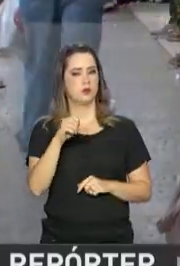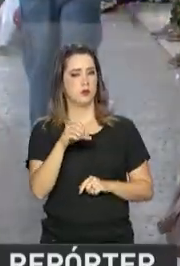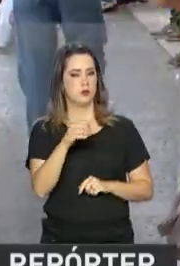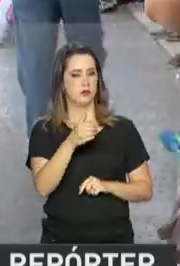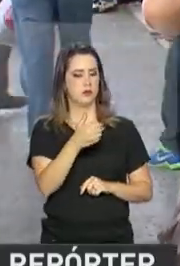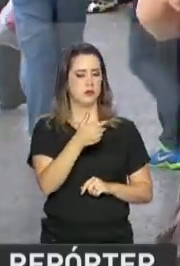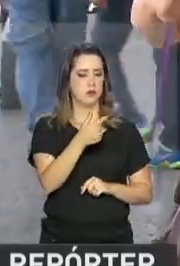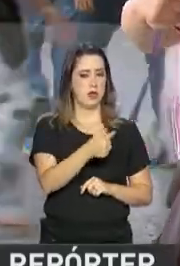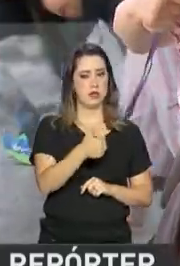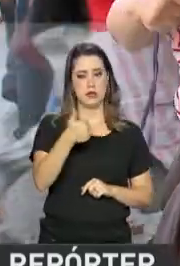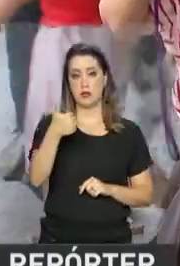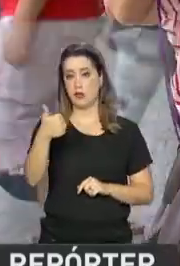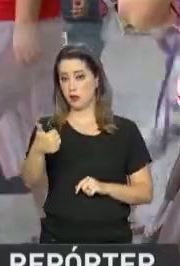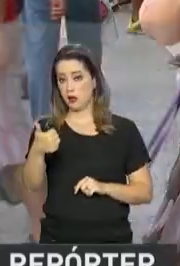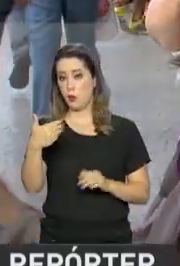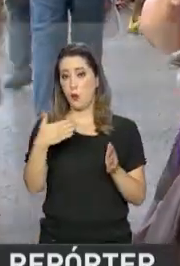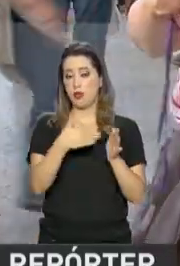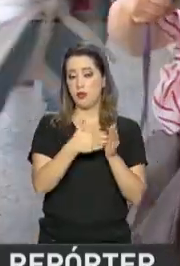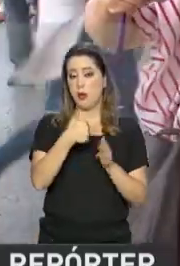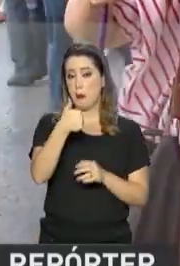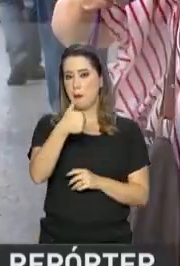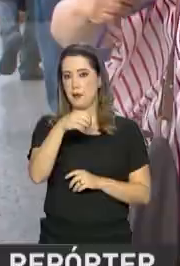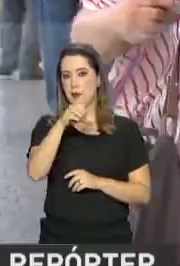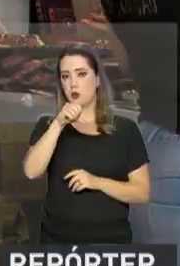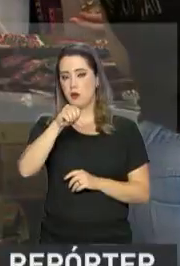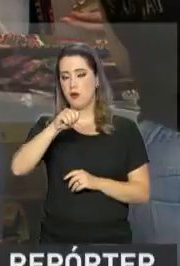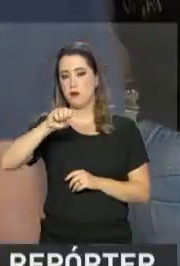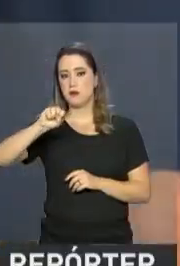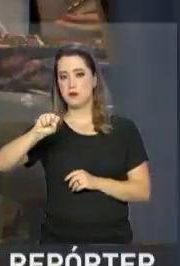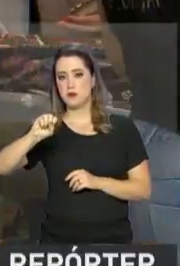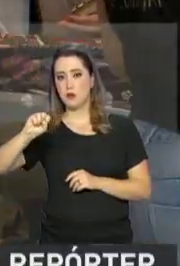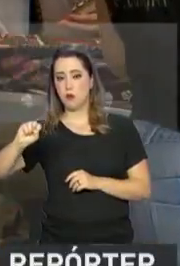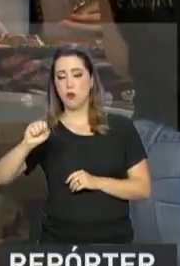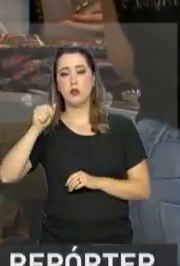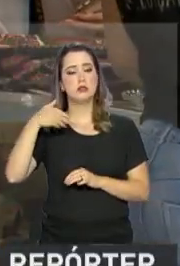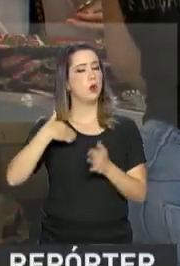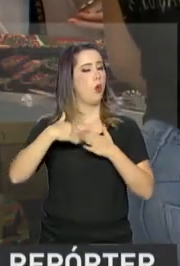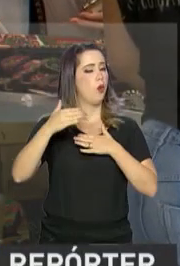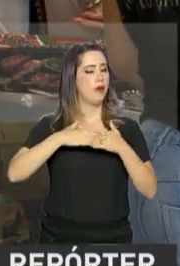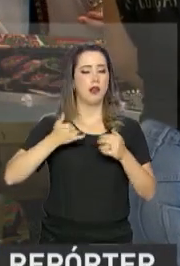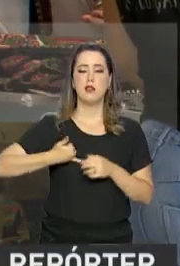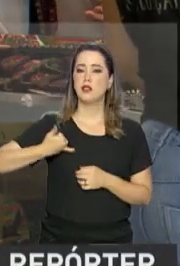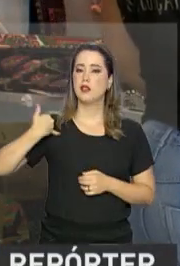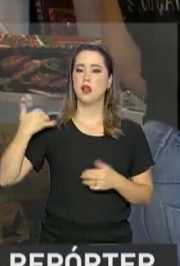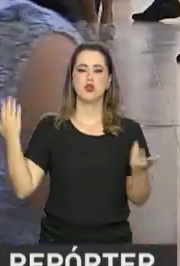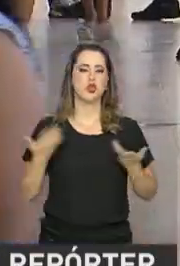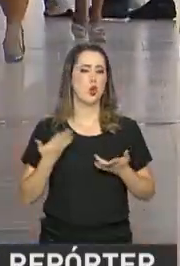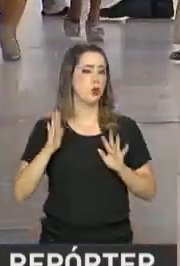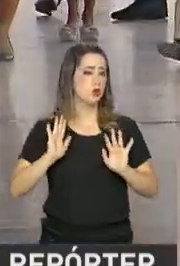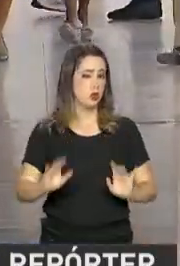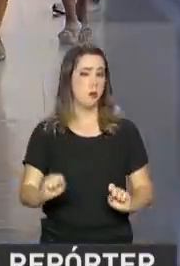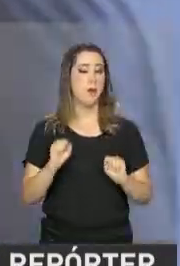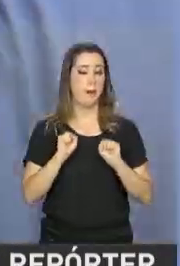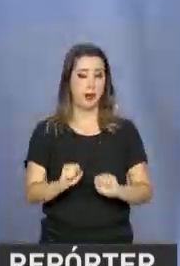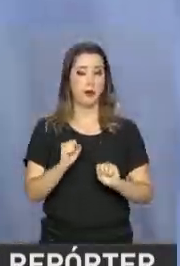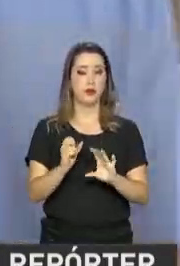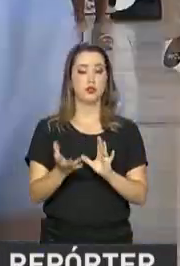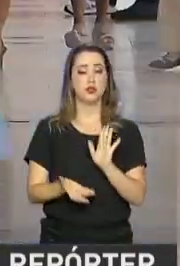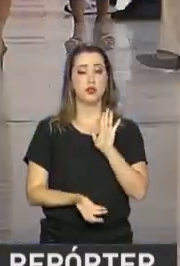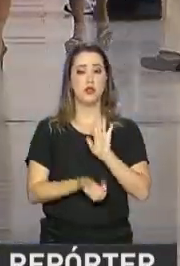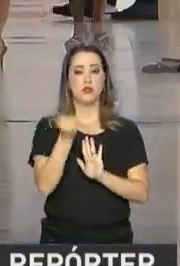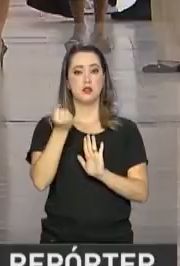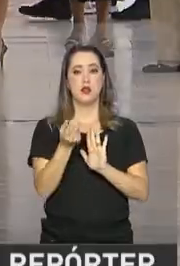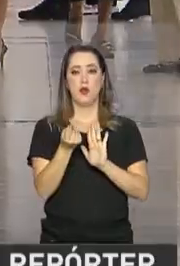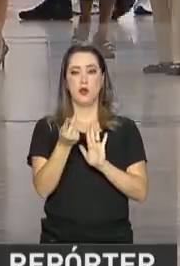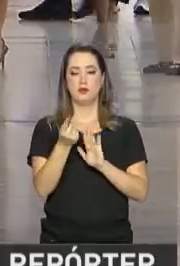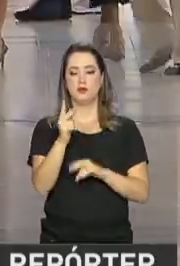1971 e 1988 independentemente da idade que tenham hoje poderão sacar o saldo das contas